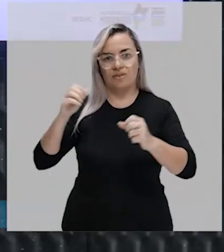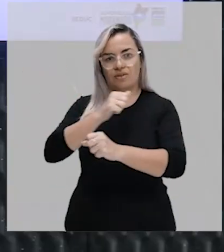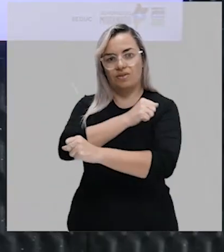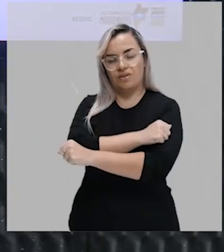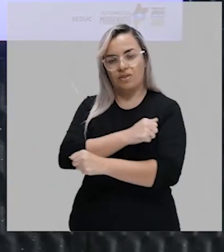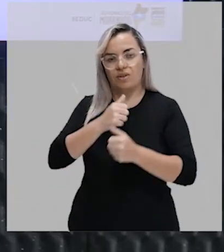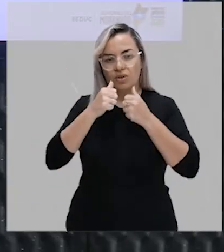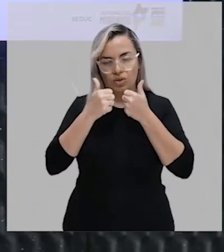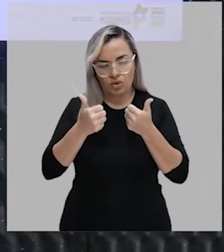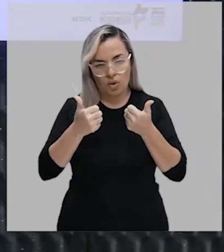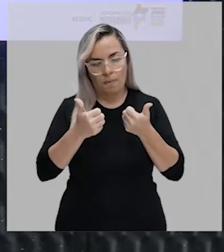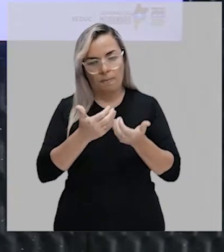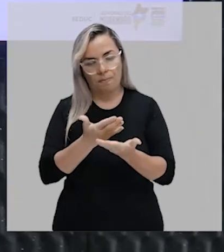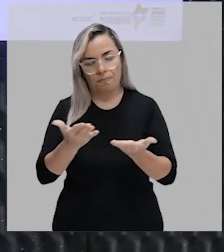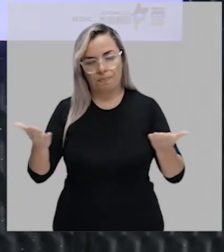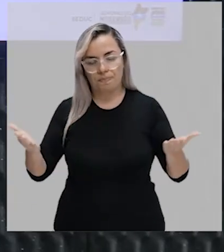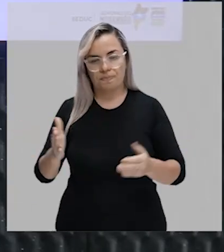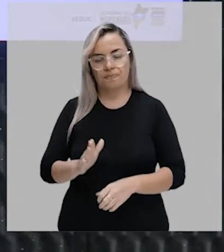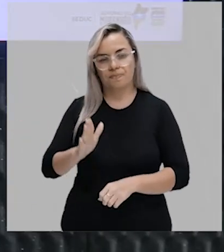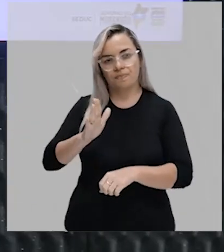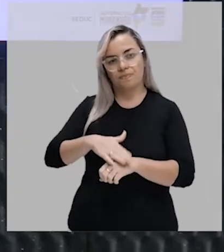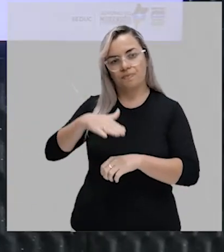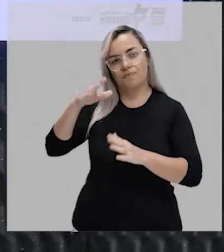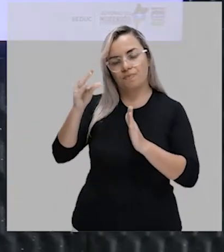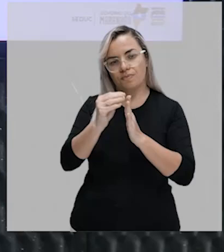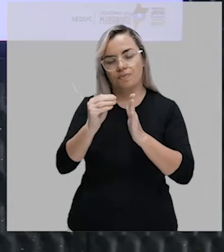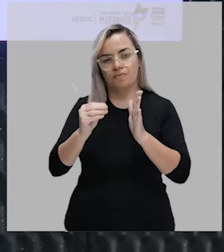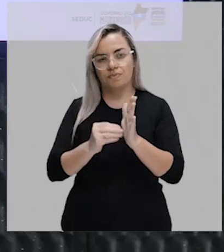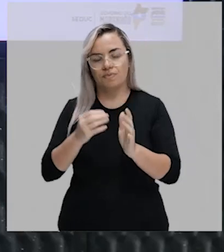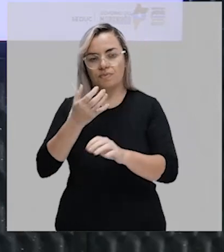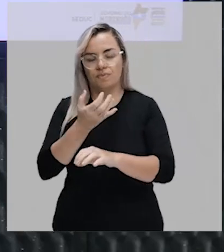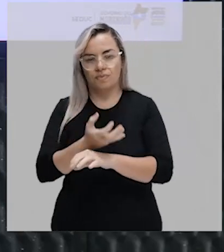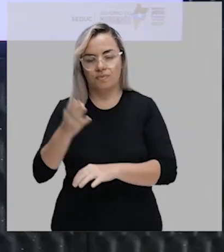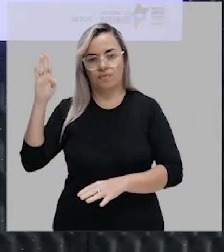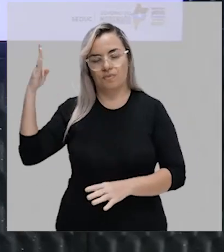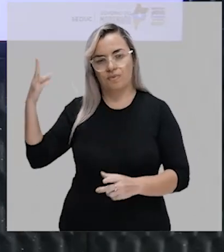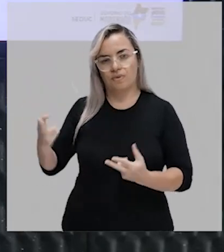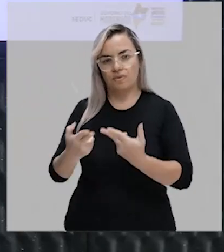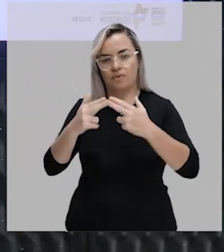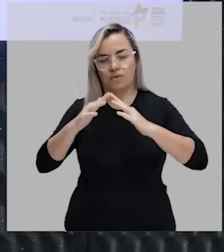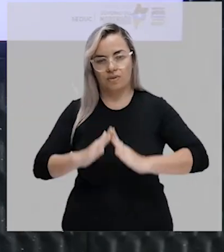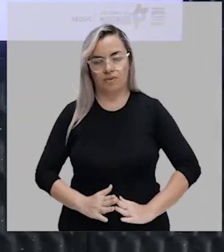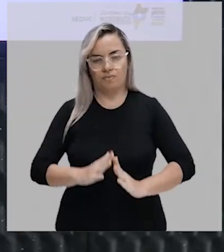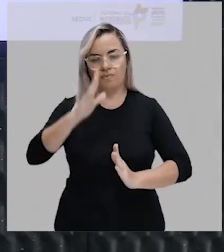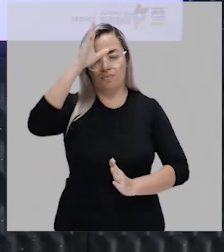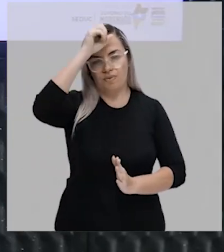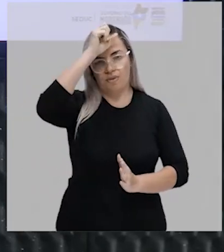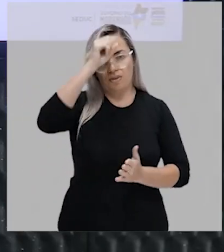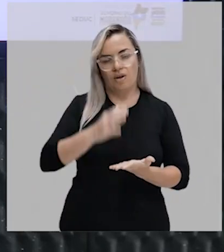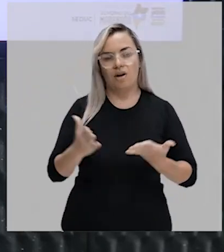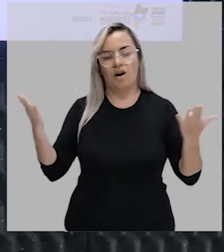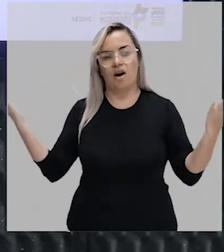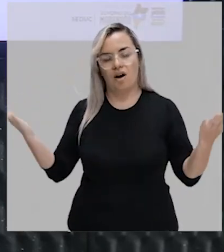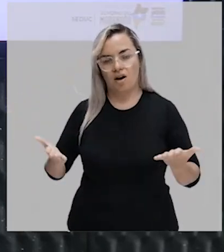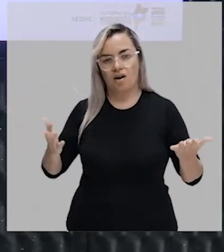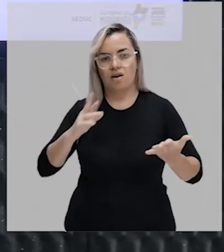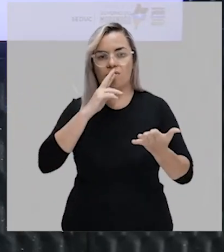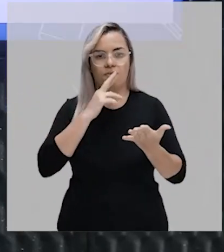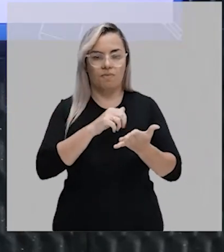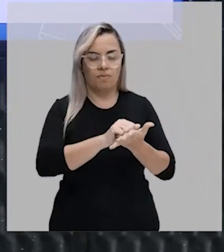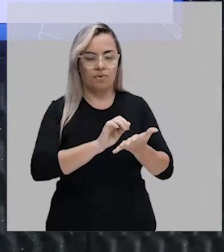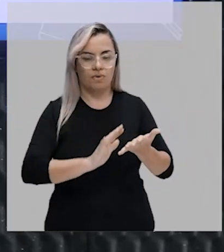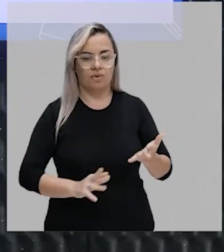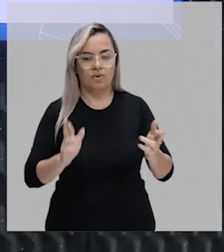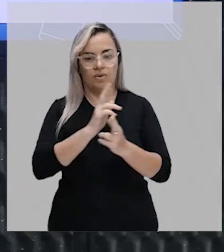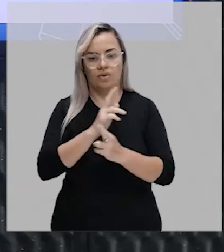pessoal, tudo bem com vocês? Vamos para mais uma aula de biologia do Fica em Casa Aprendendo e agora nós vamos responder algumas questões